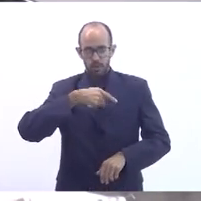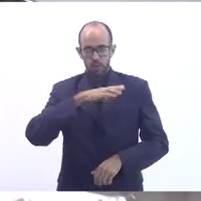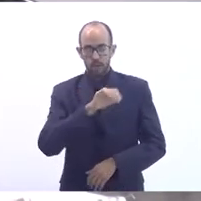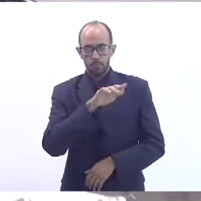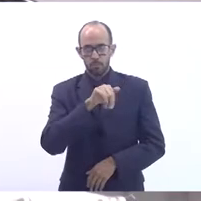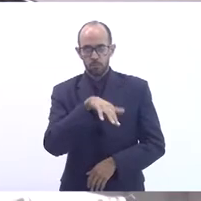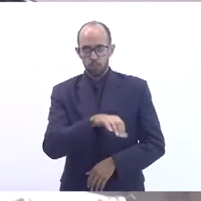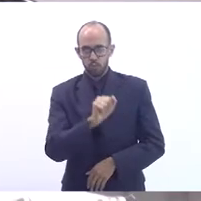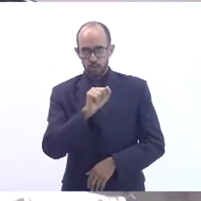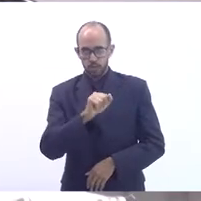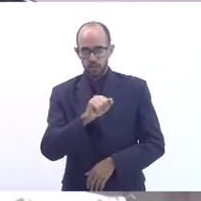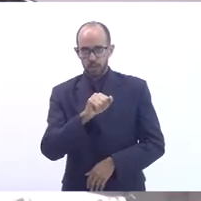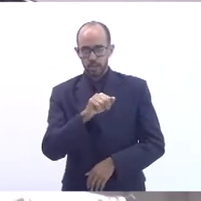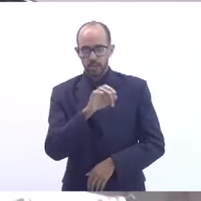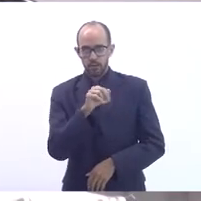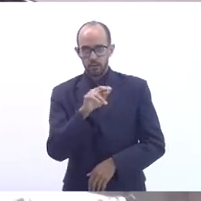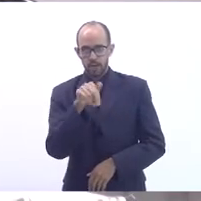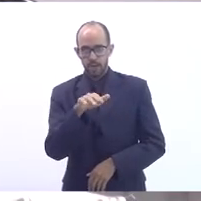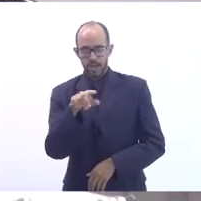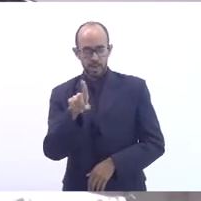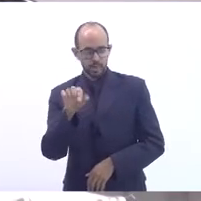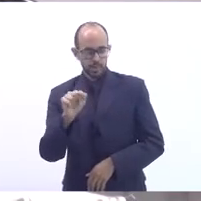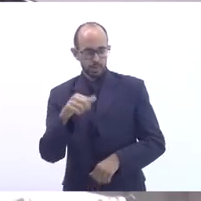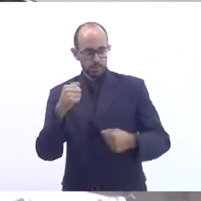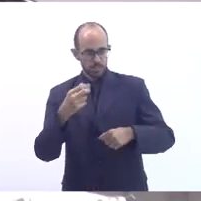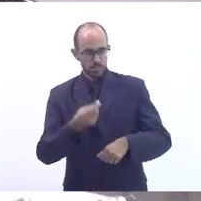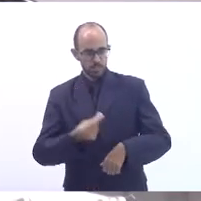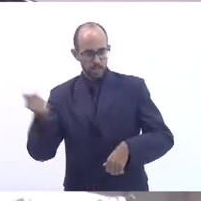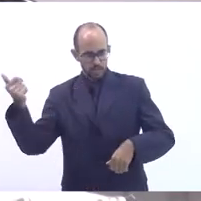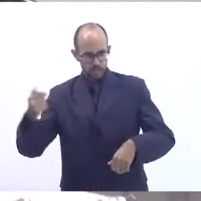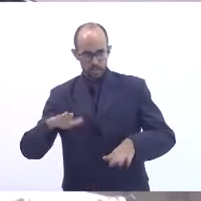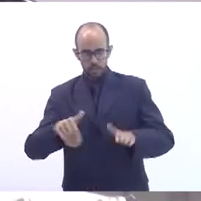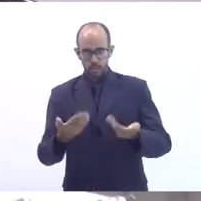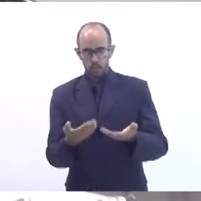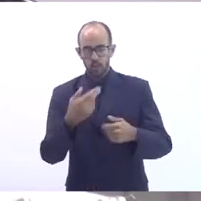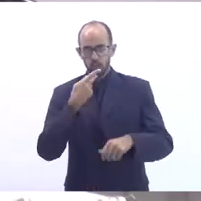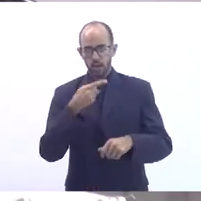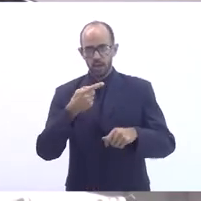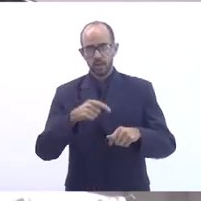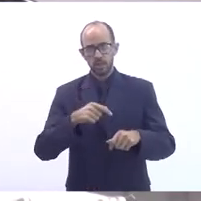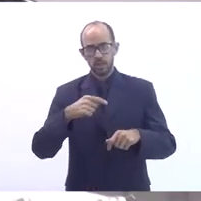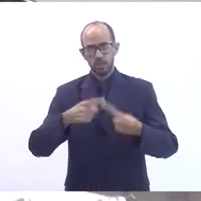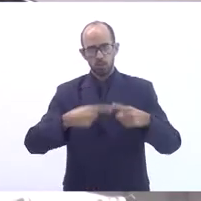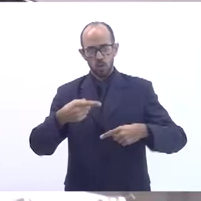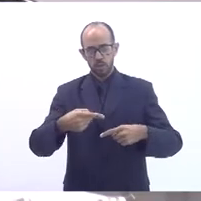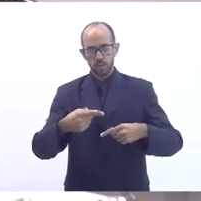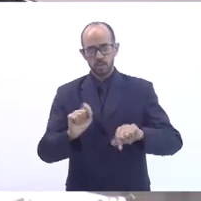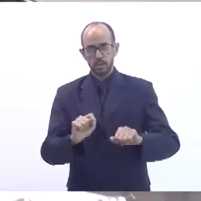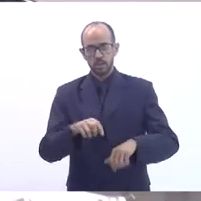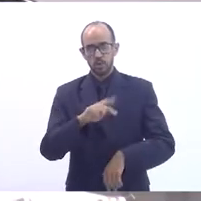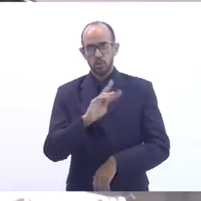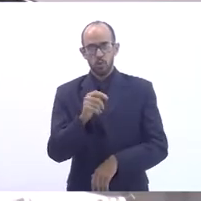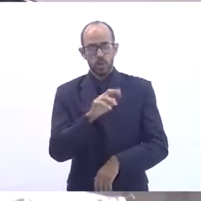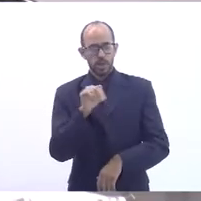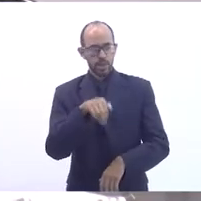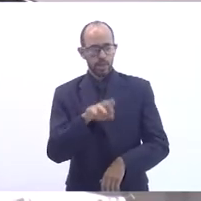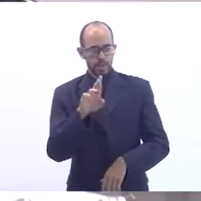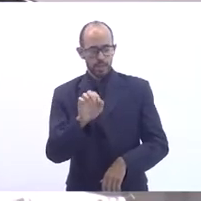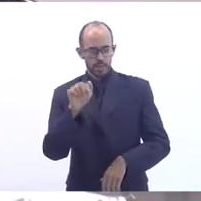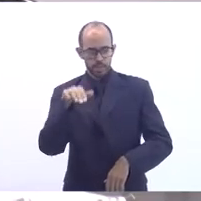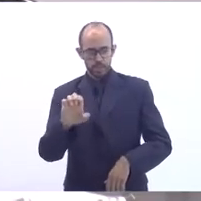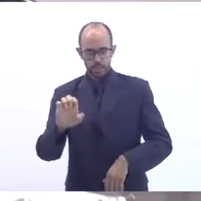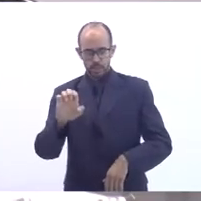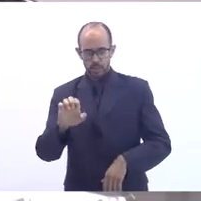Bruna Fernanda tem que sair então eu já tinha avisado que o próximo seria o Henrique Palmieri